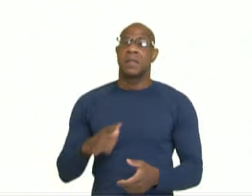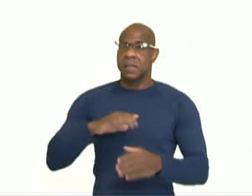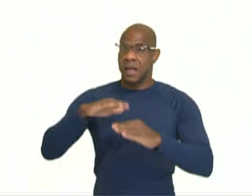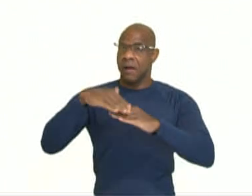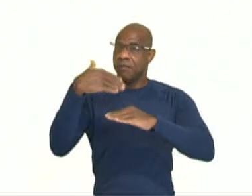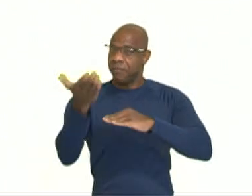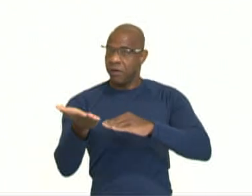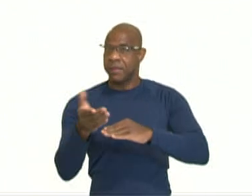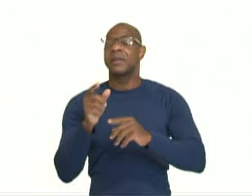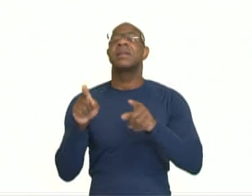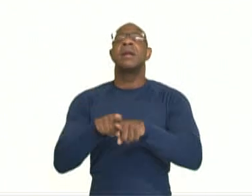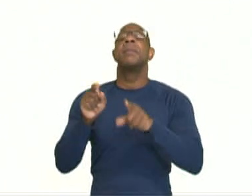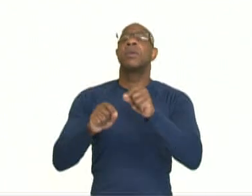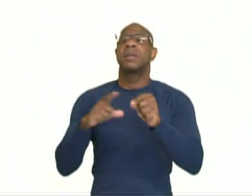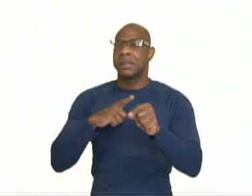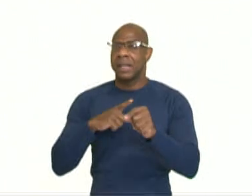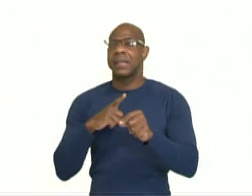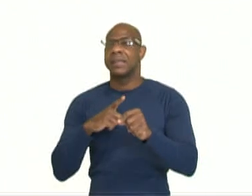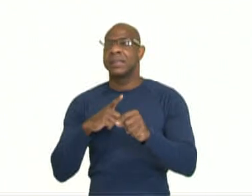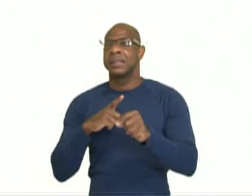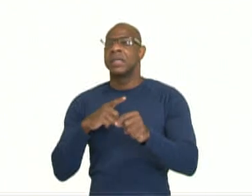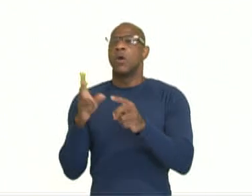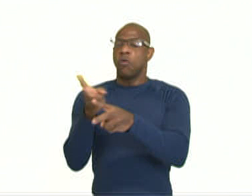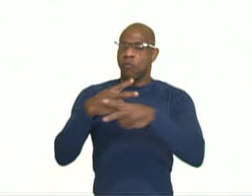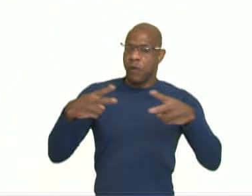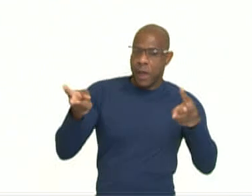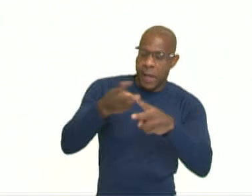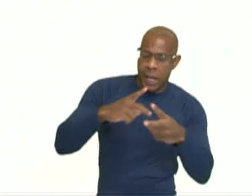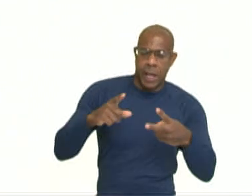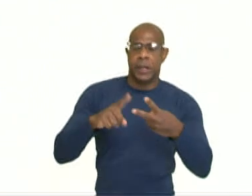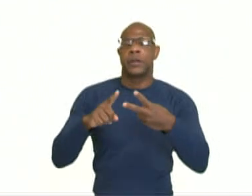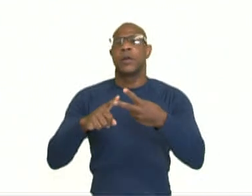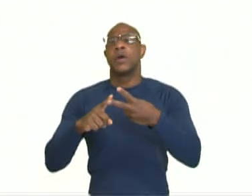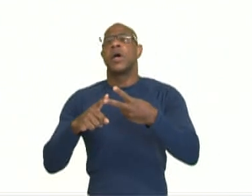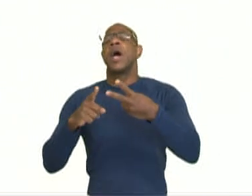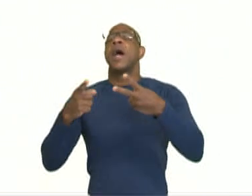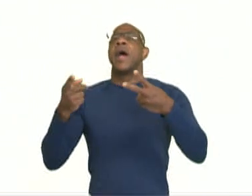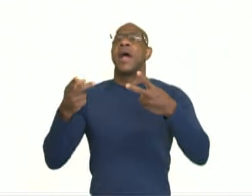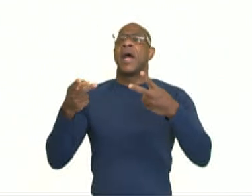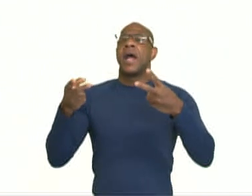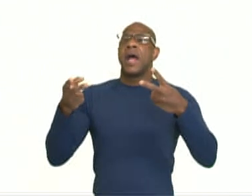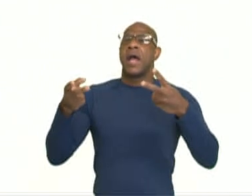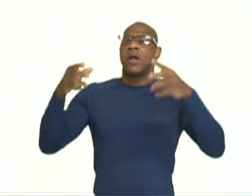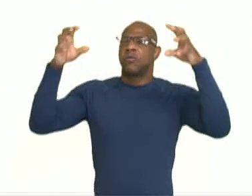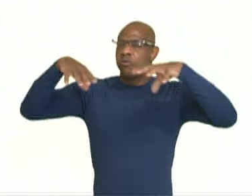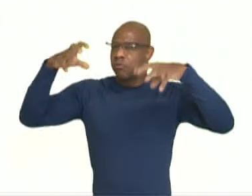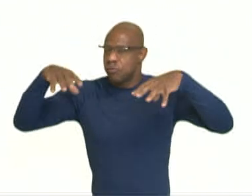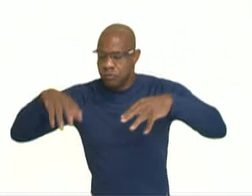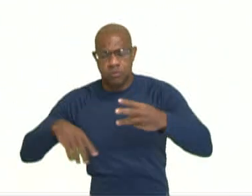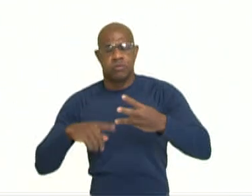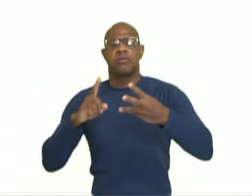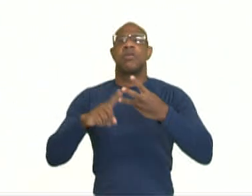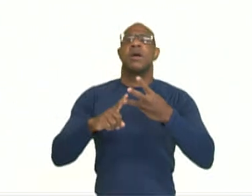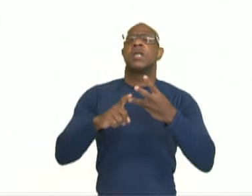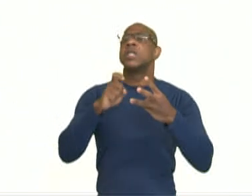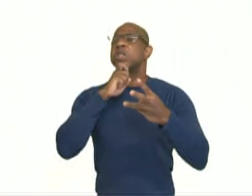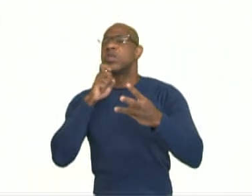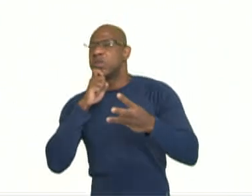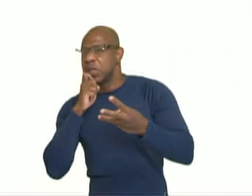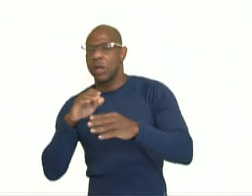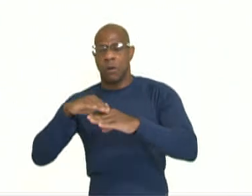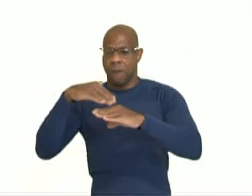O vento, o gelo, a chuva, isso tudo faz com que haja transformação externa. E ainda,